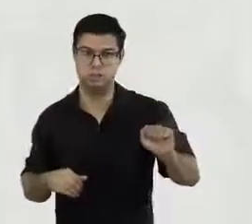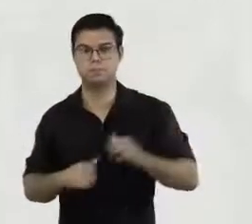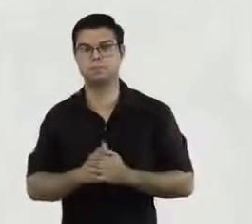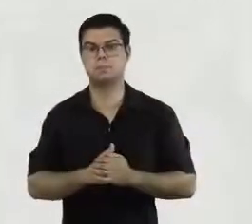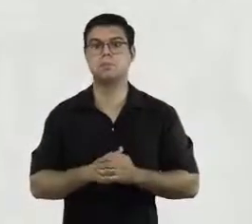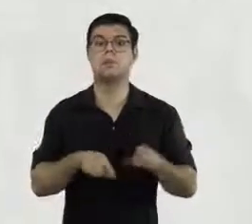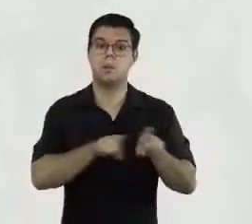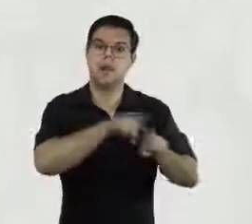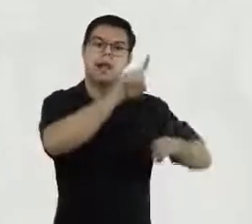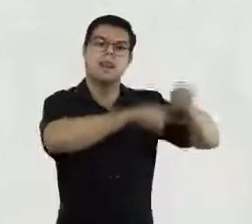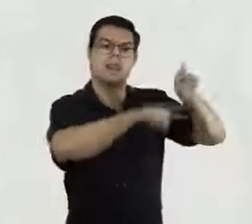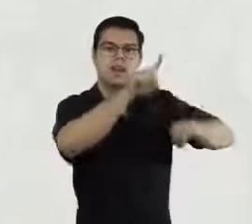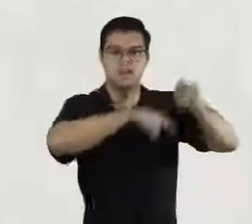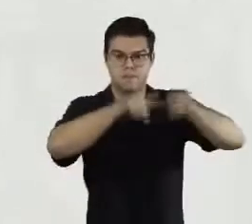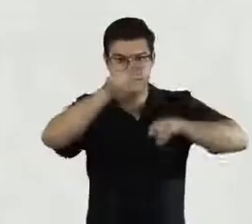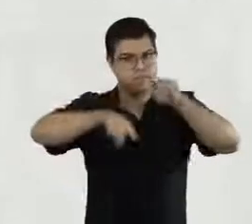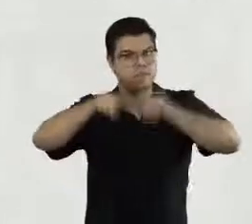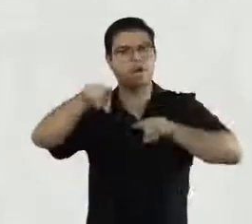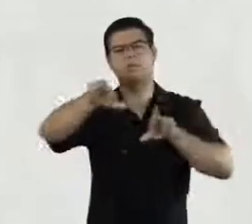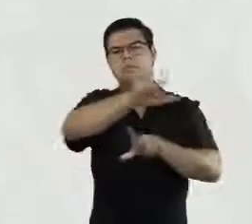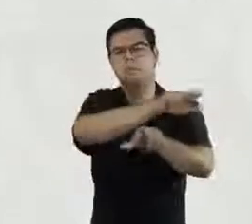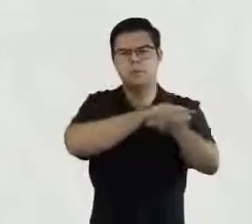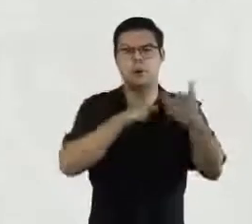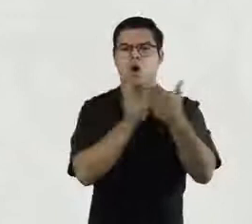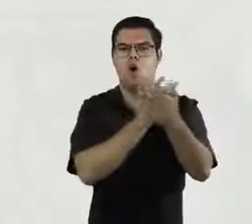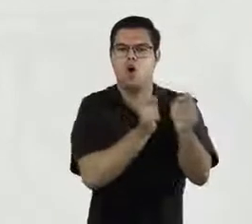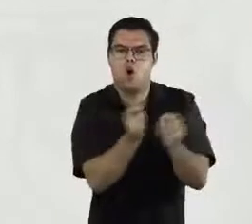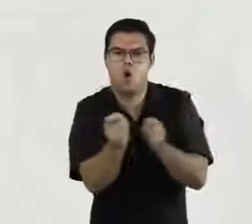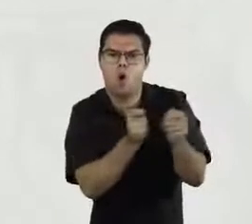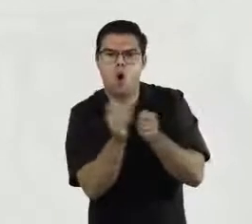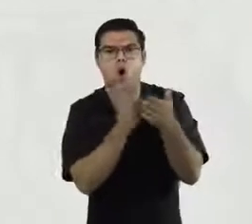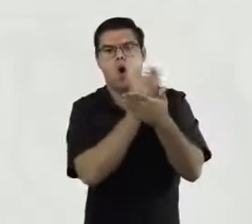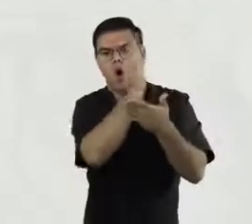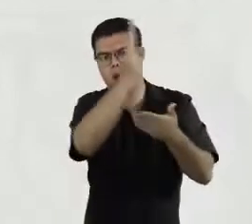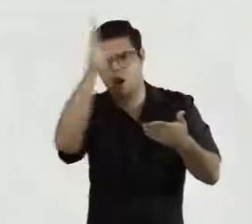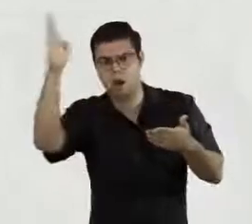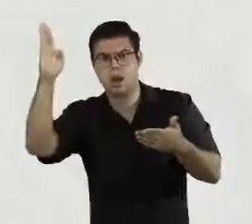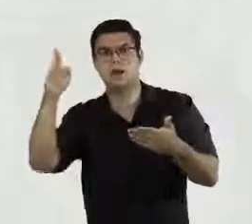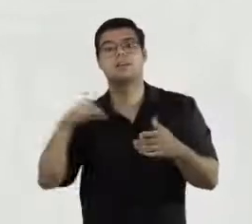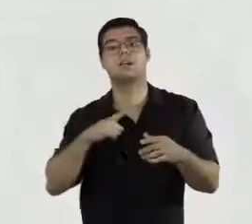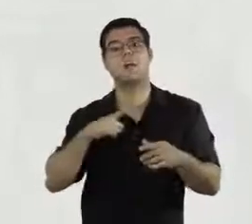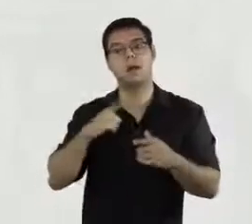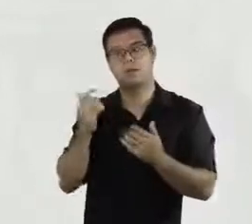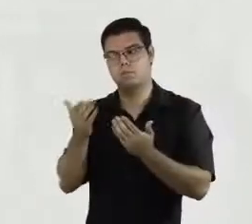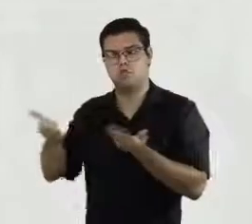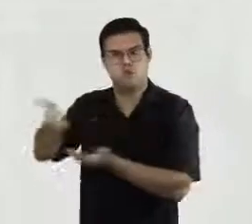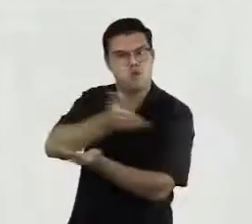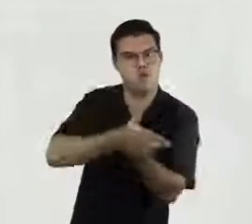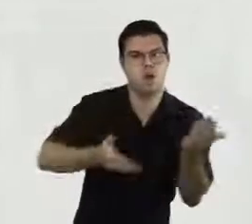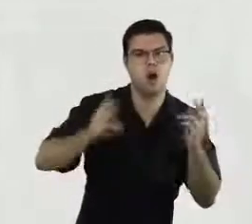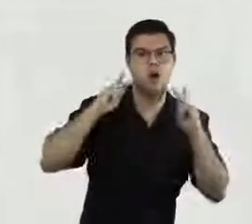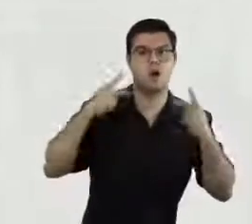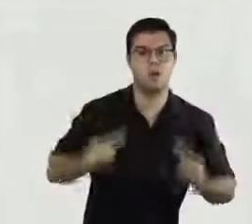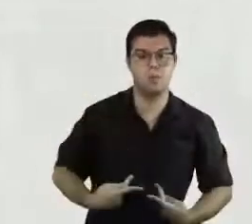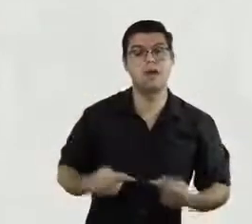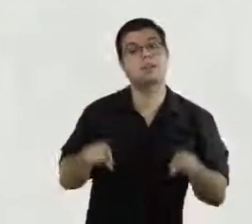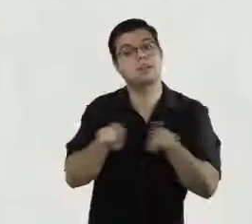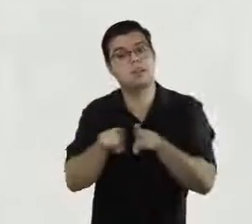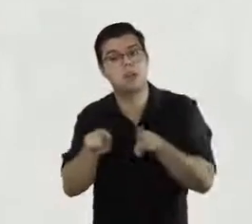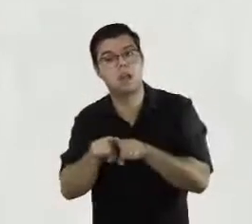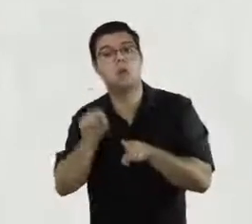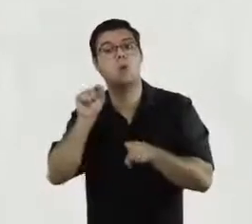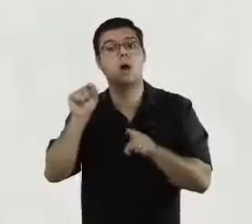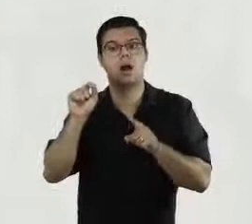níveis distintos de controle bibliográfico e o conhecimento registrado das interações humanas com entendimento